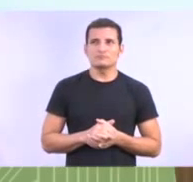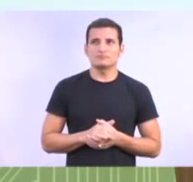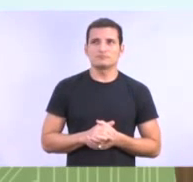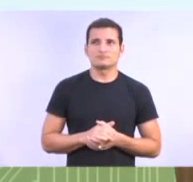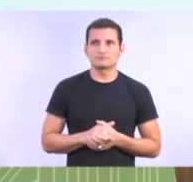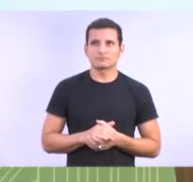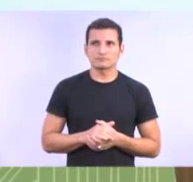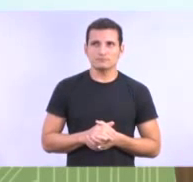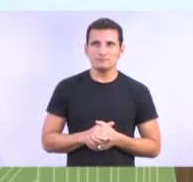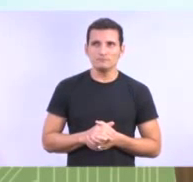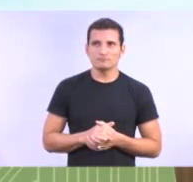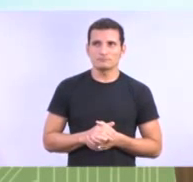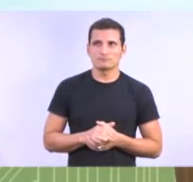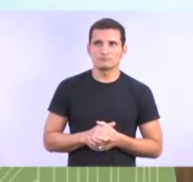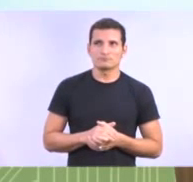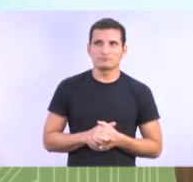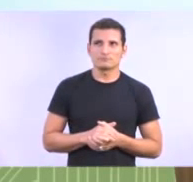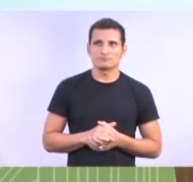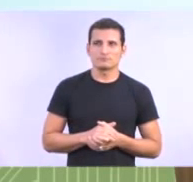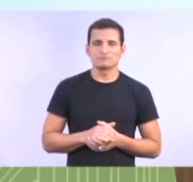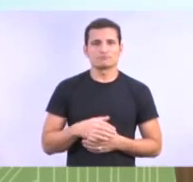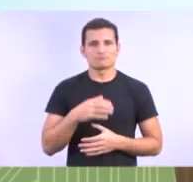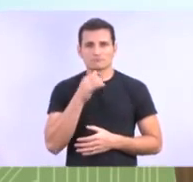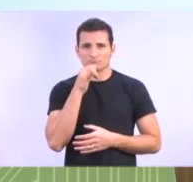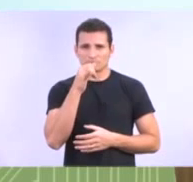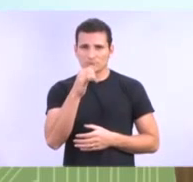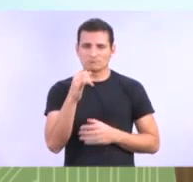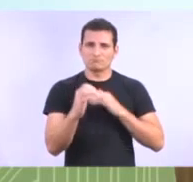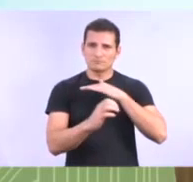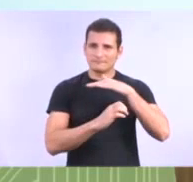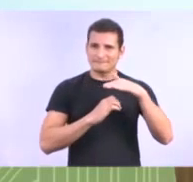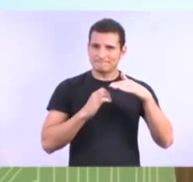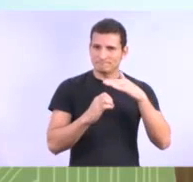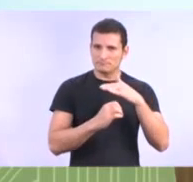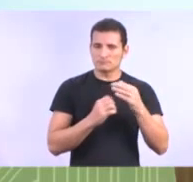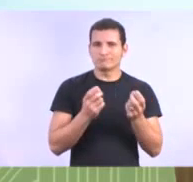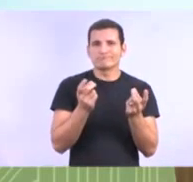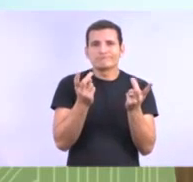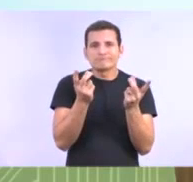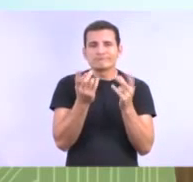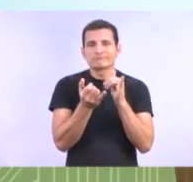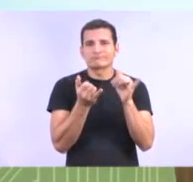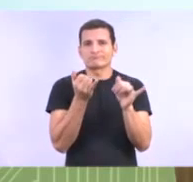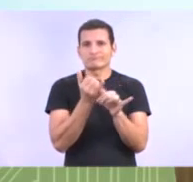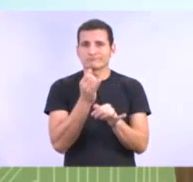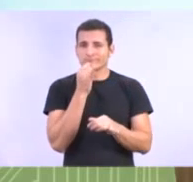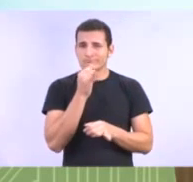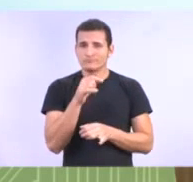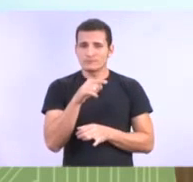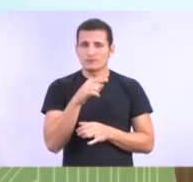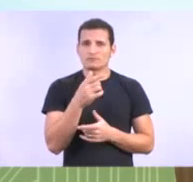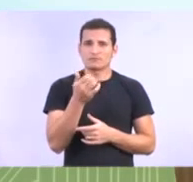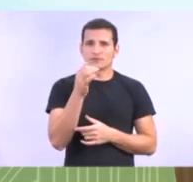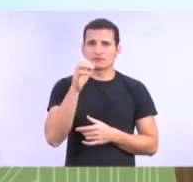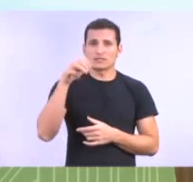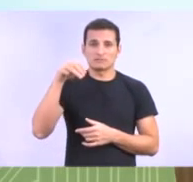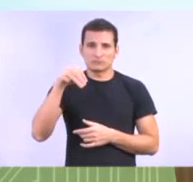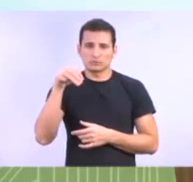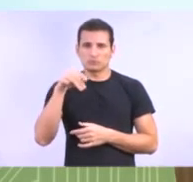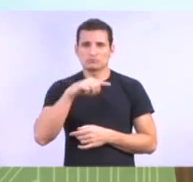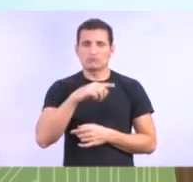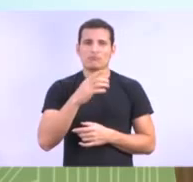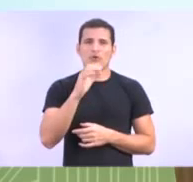daí acontecendo numa grande empresa de vendas online. Imagina se ela fica 10 minutos fora do